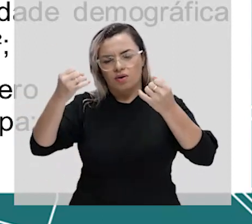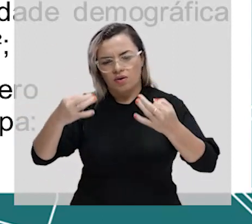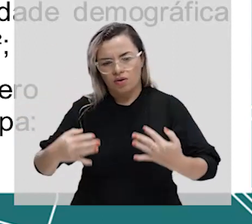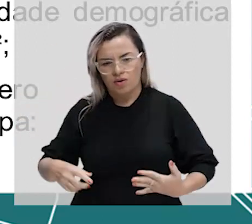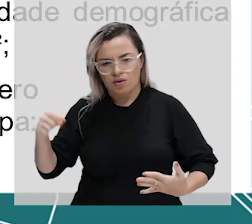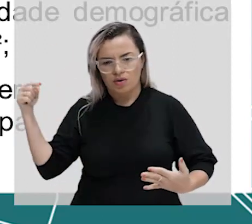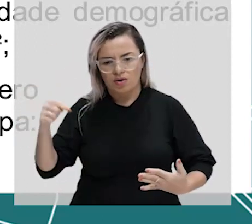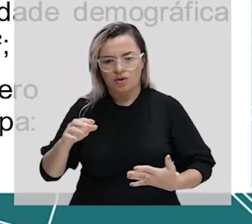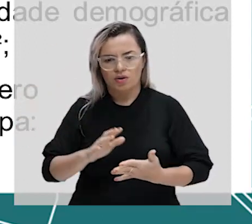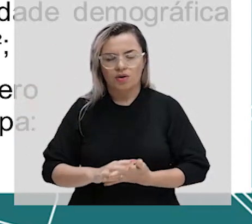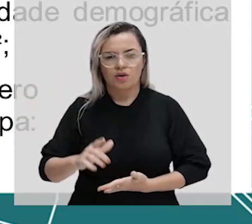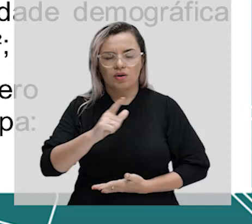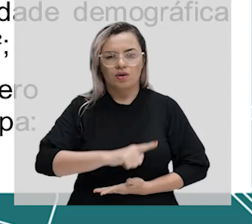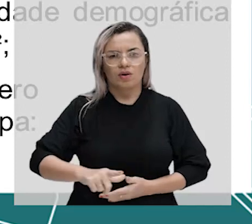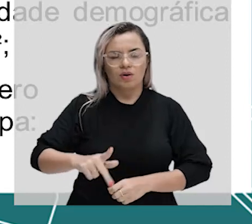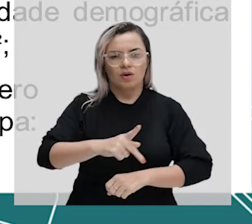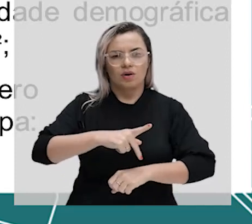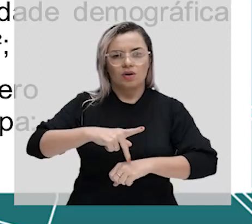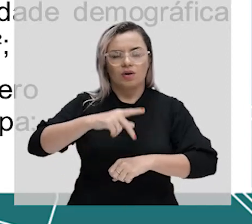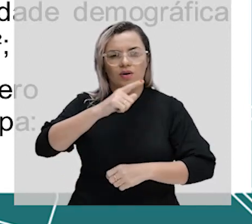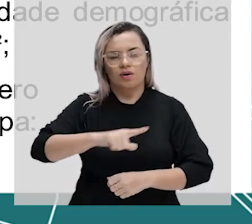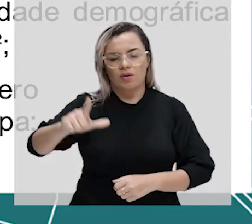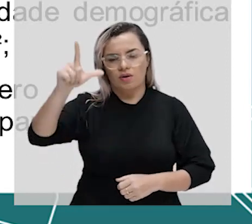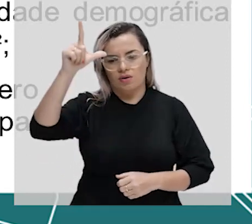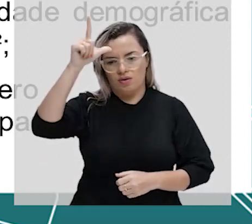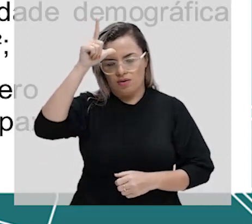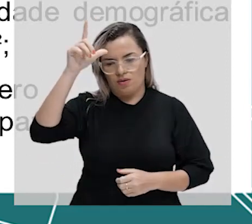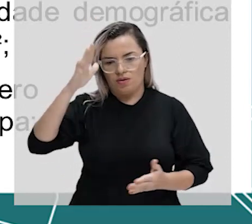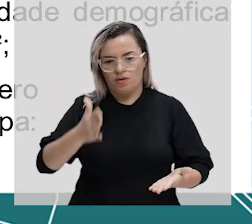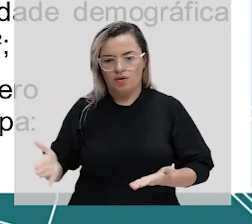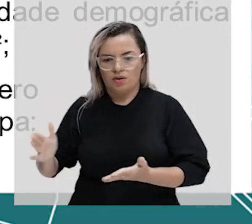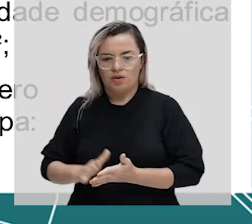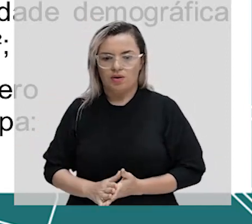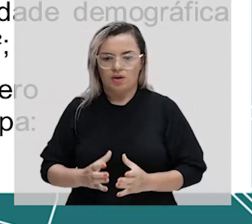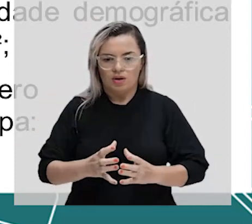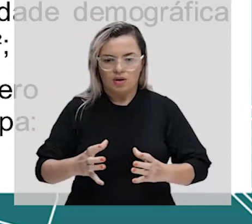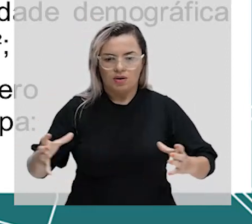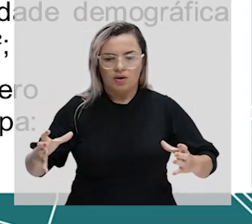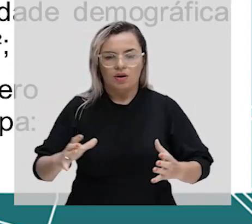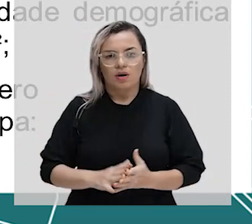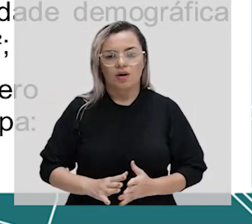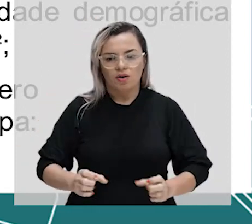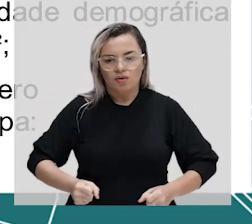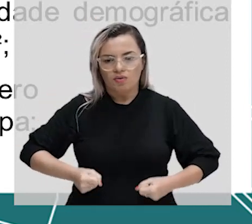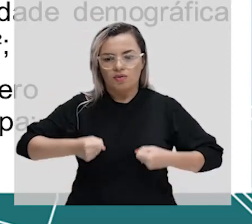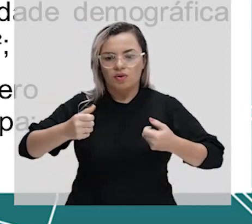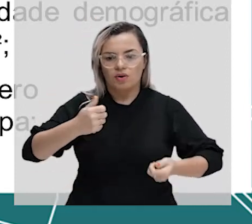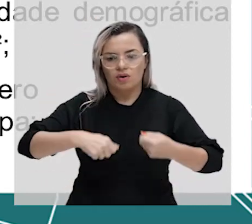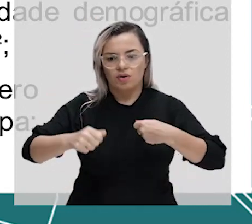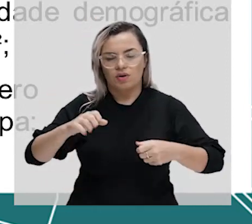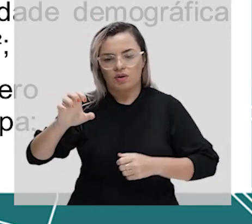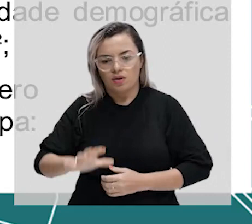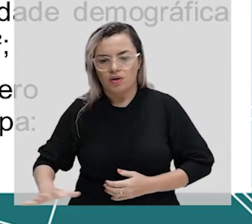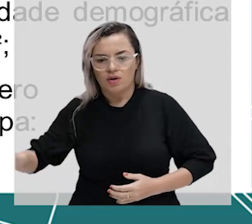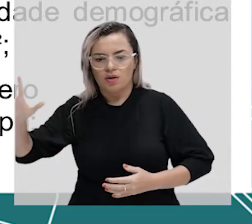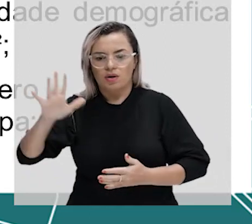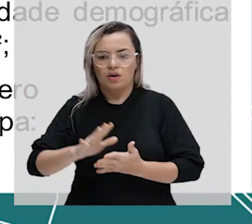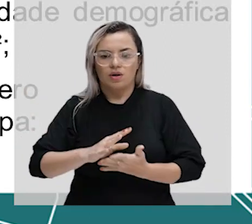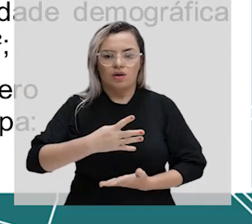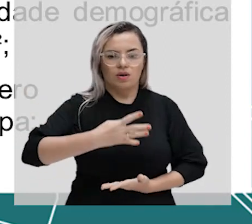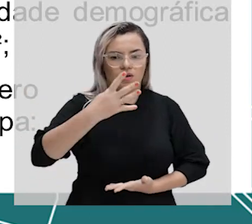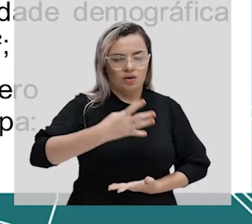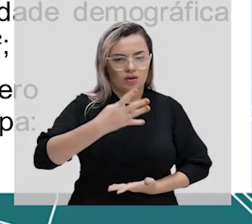a Alemanha, galera, tá certo? É a maior potência econômica da Europa e a quarta maior em nível global. Como eu te disse,